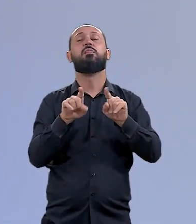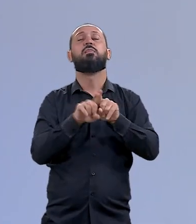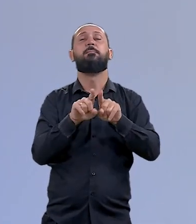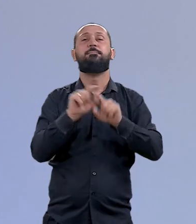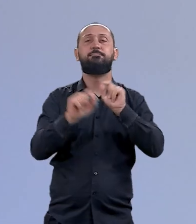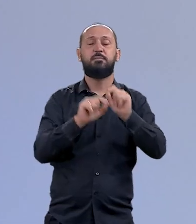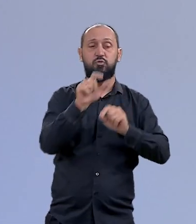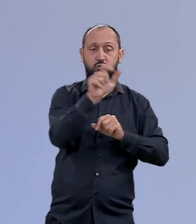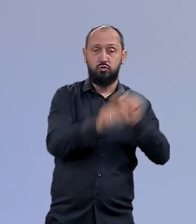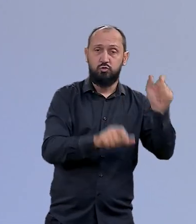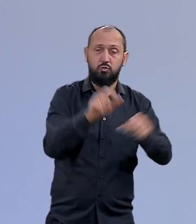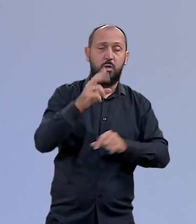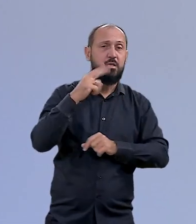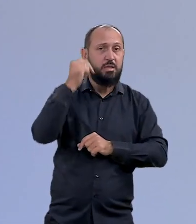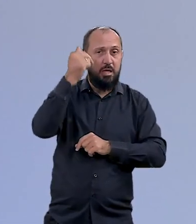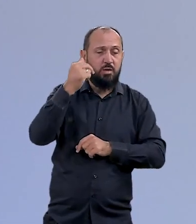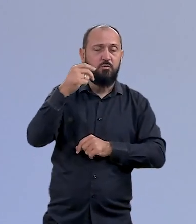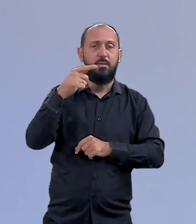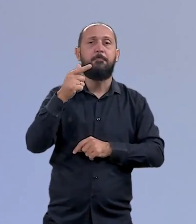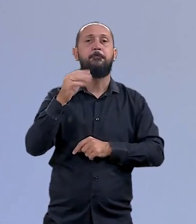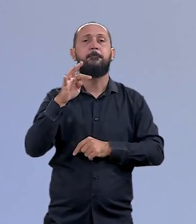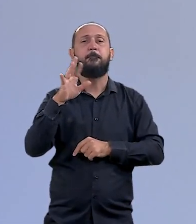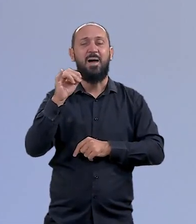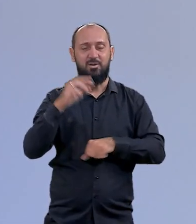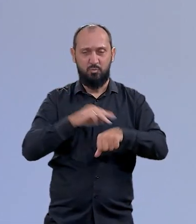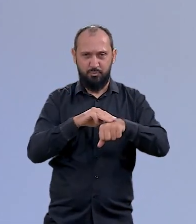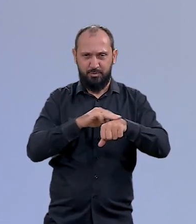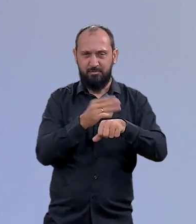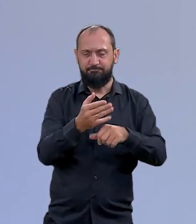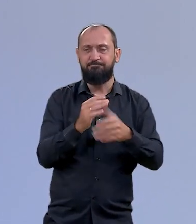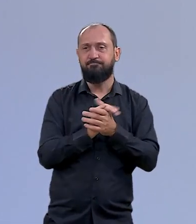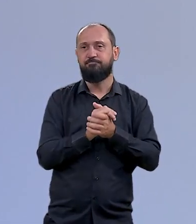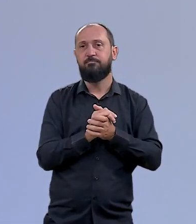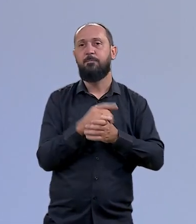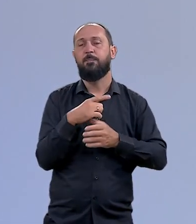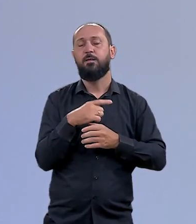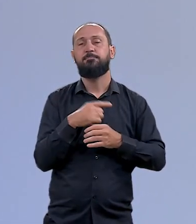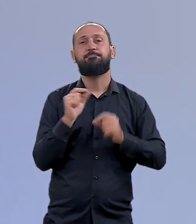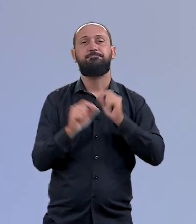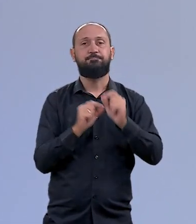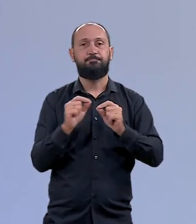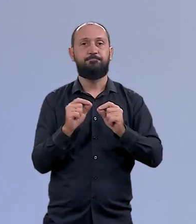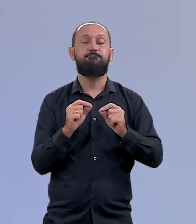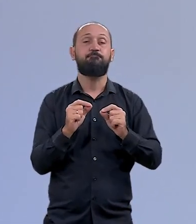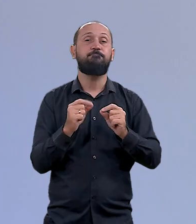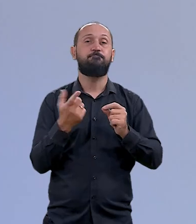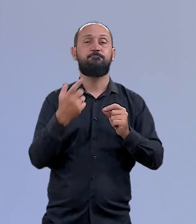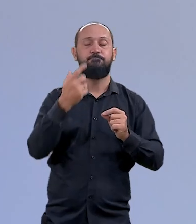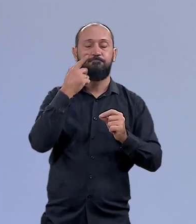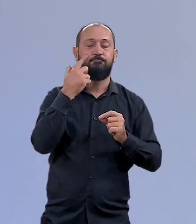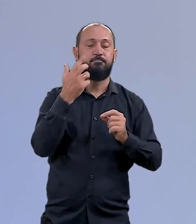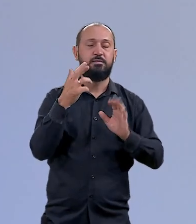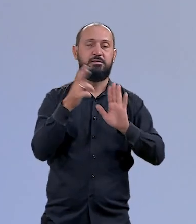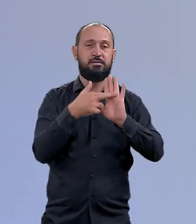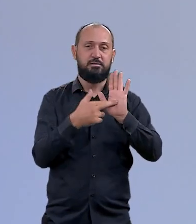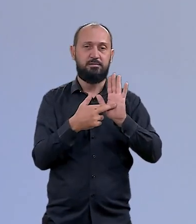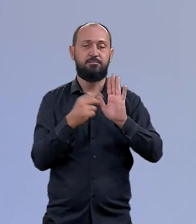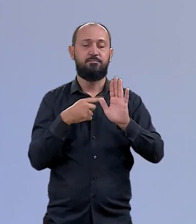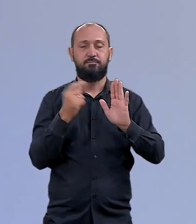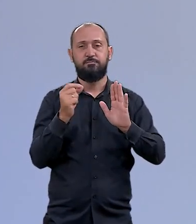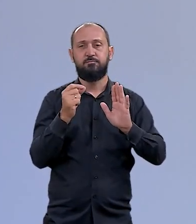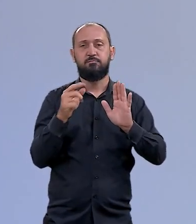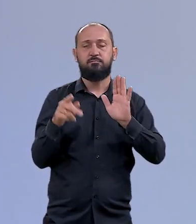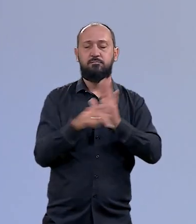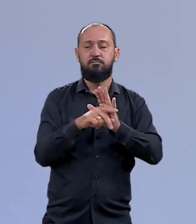candidatos pretos e pardos, né, candidaturas de raças negras e pardas. E, a partir daí, o Tribunal Superior Eleitoral passou